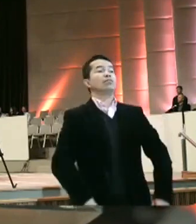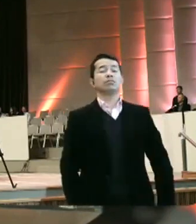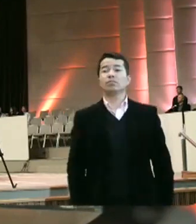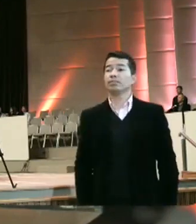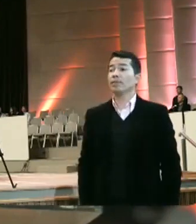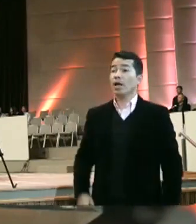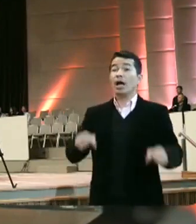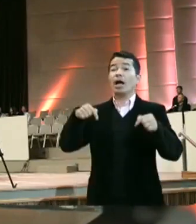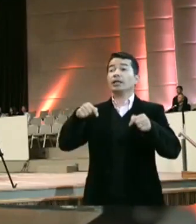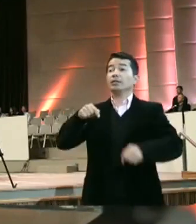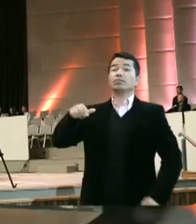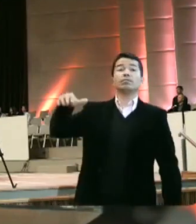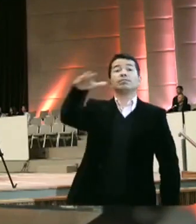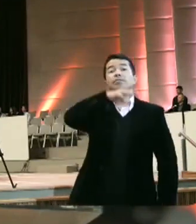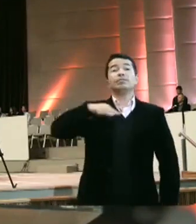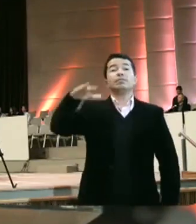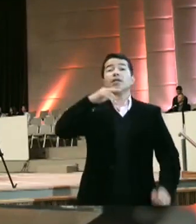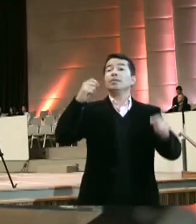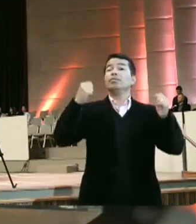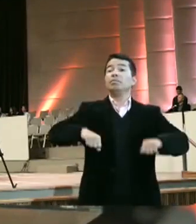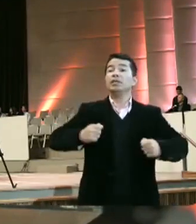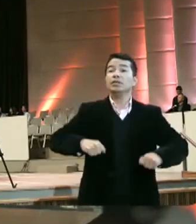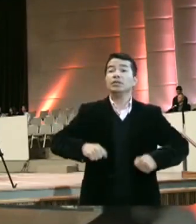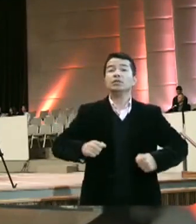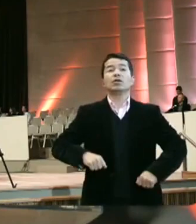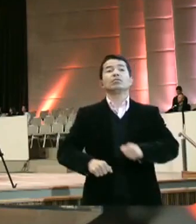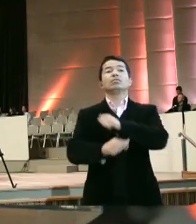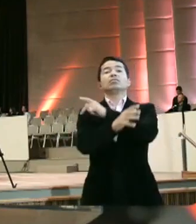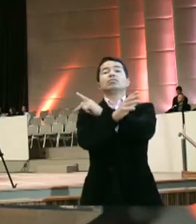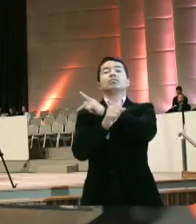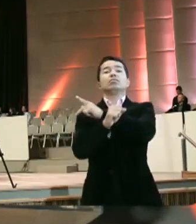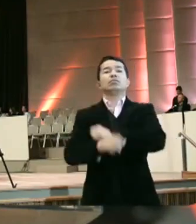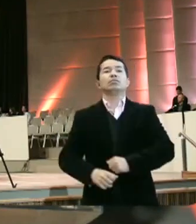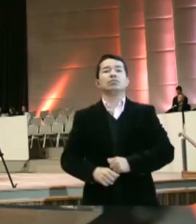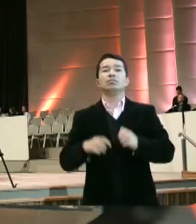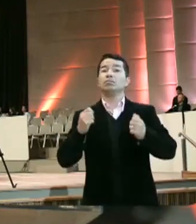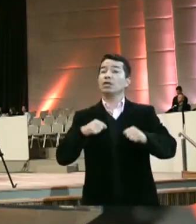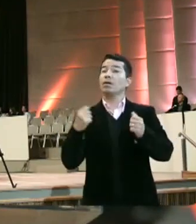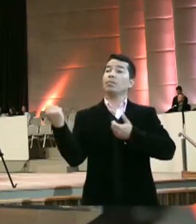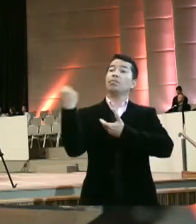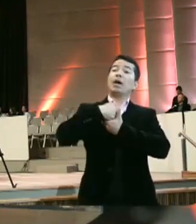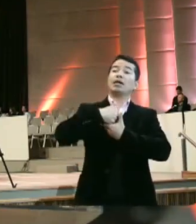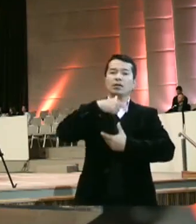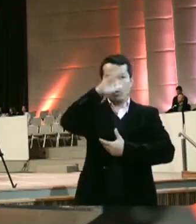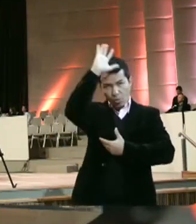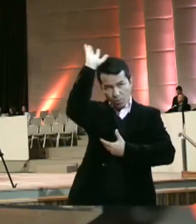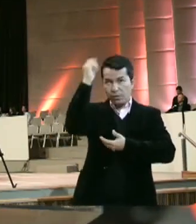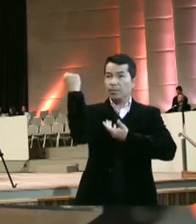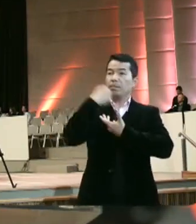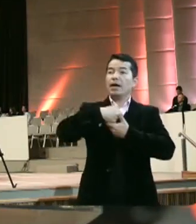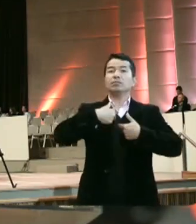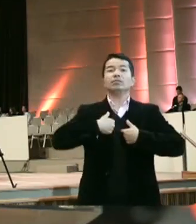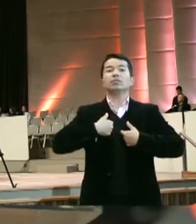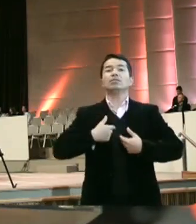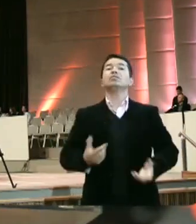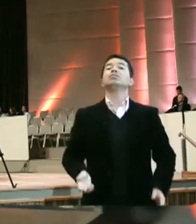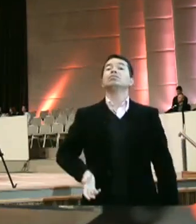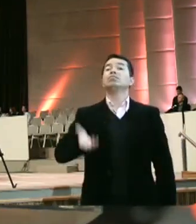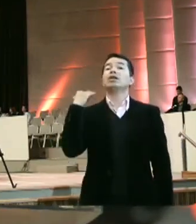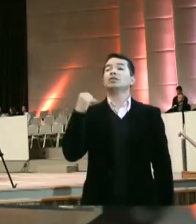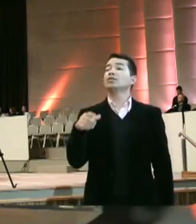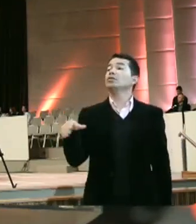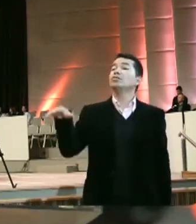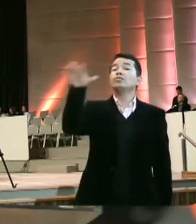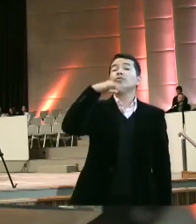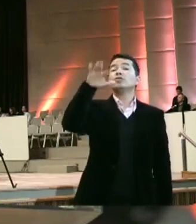Essa região, ela tem que me pagar tanto, ela já paga tanto. Quanto